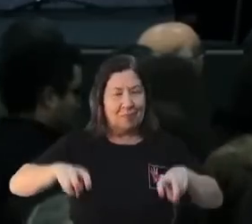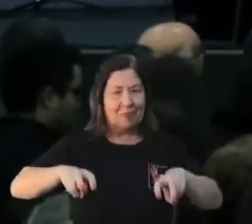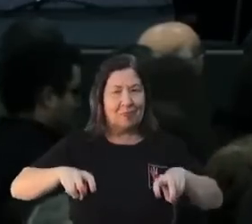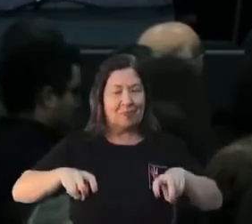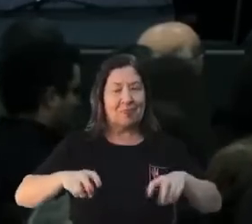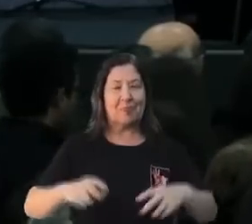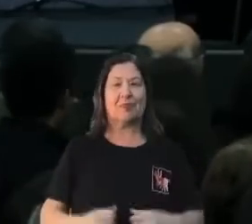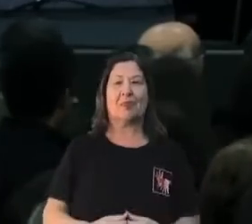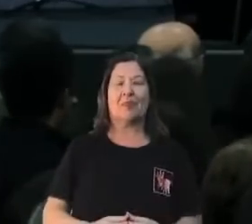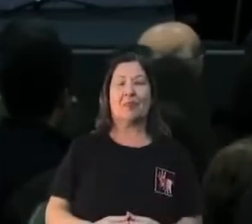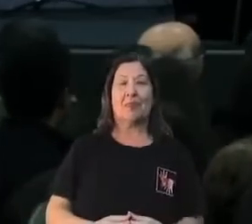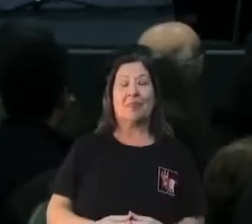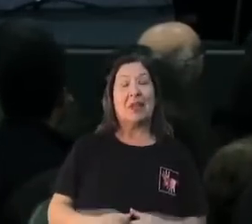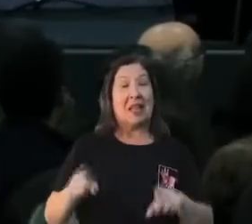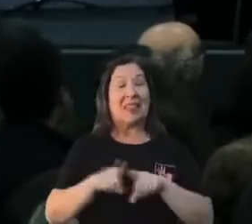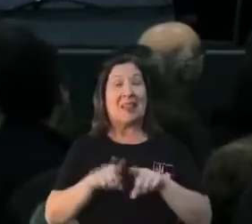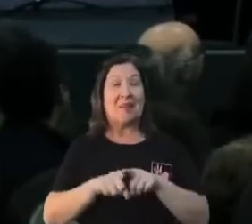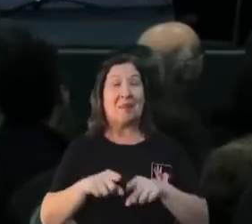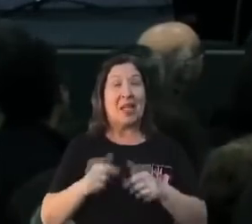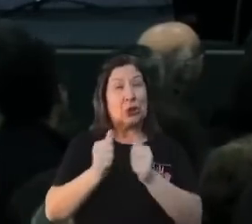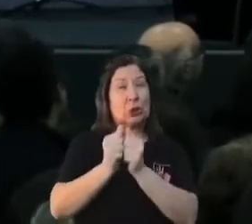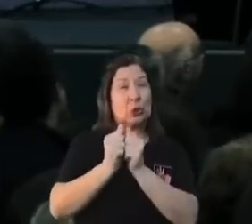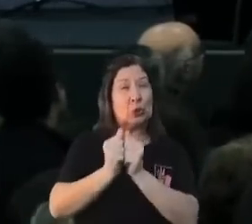Lázaro, recém-ressuscitado, está à mesa.